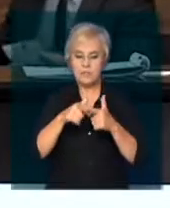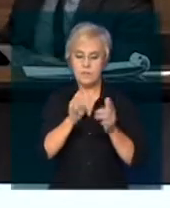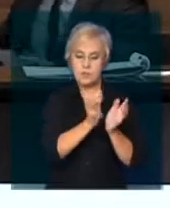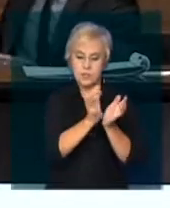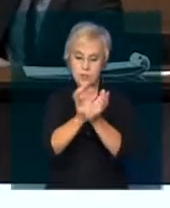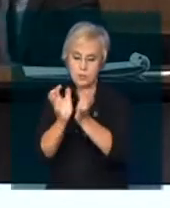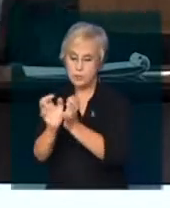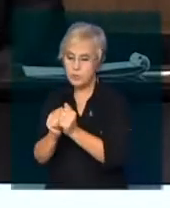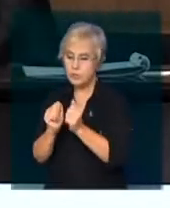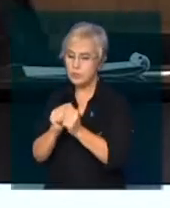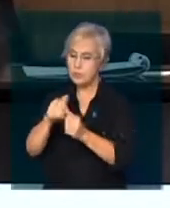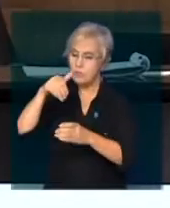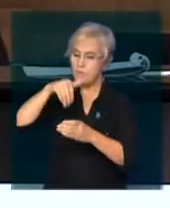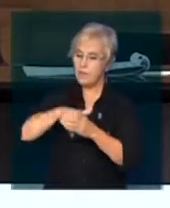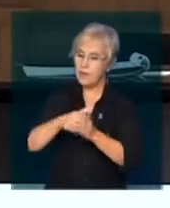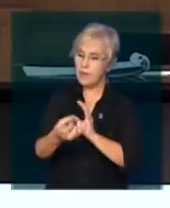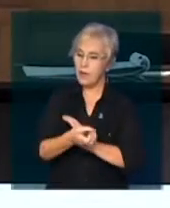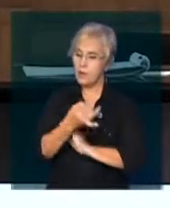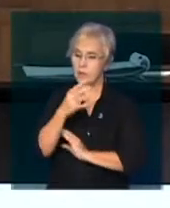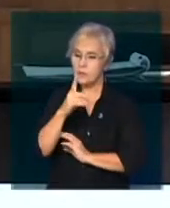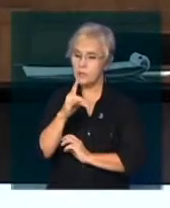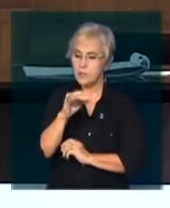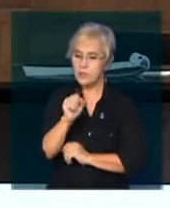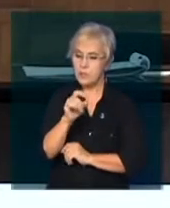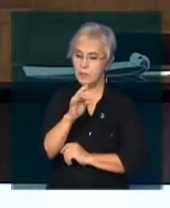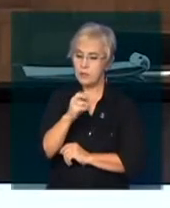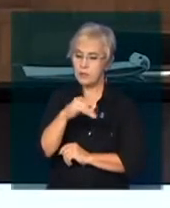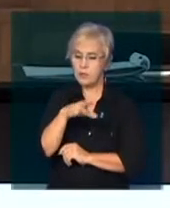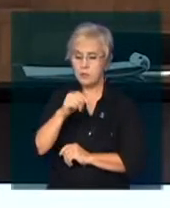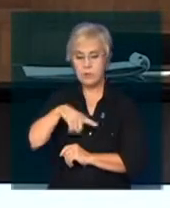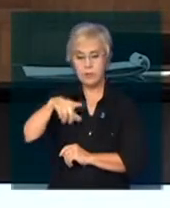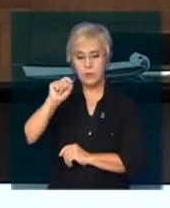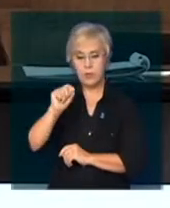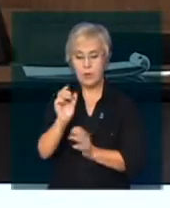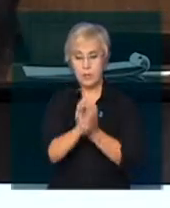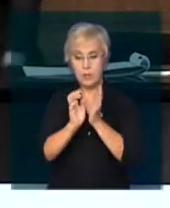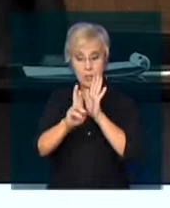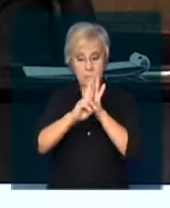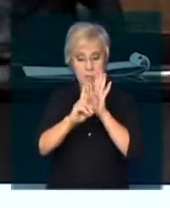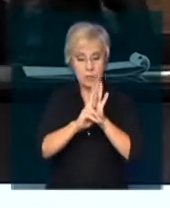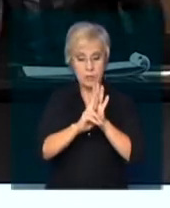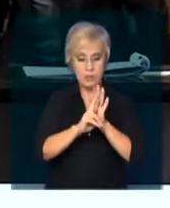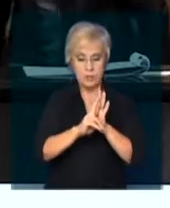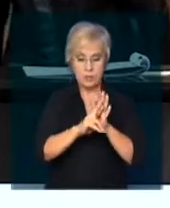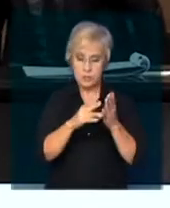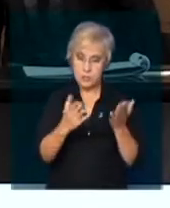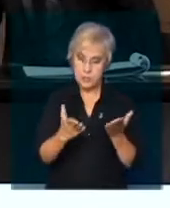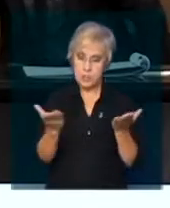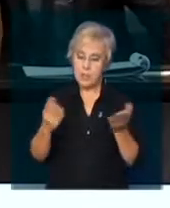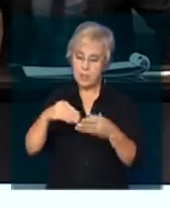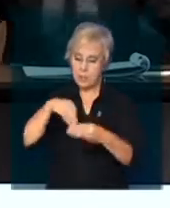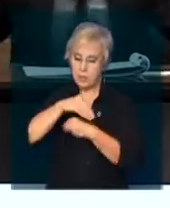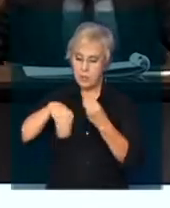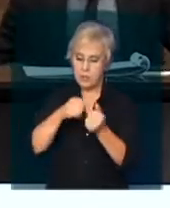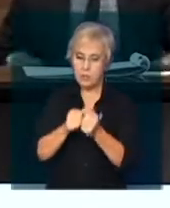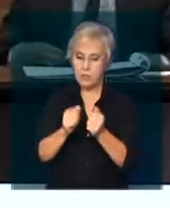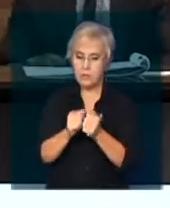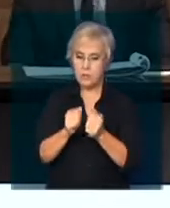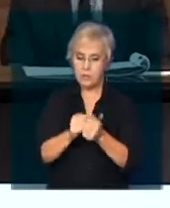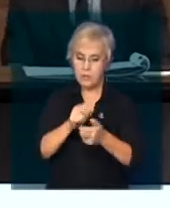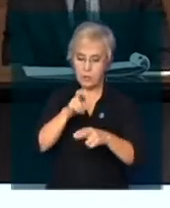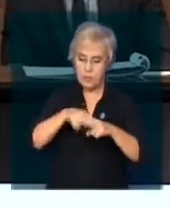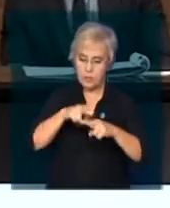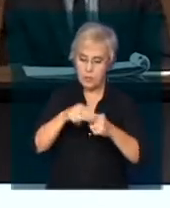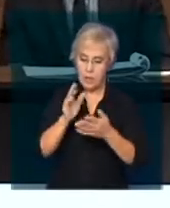por distritos, e são eleitos os representantes desses distritos. O distrital misto é parte das cadeiras por